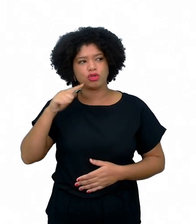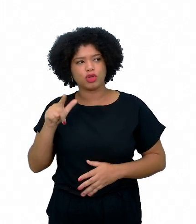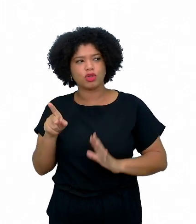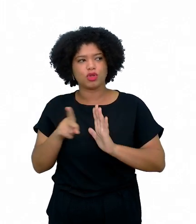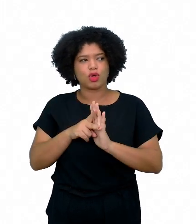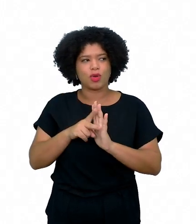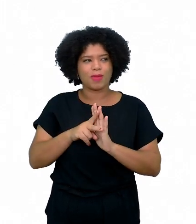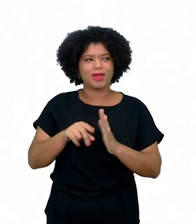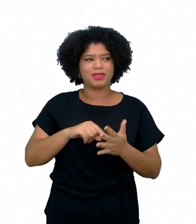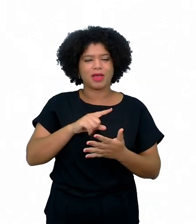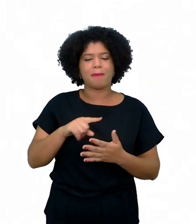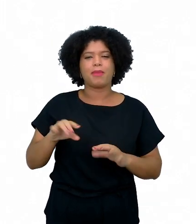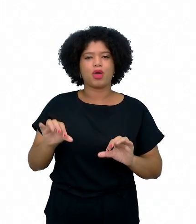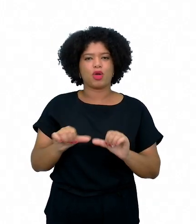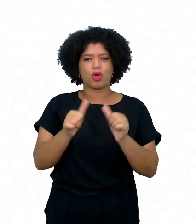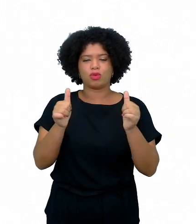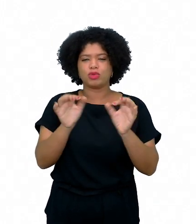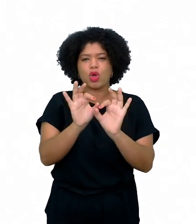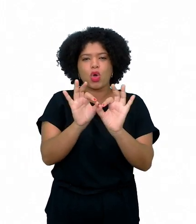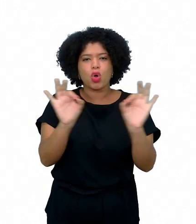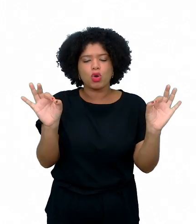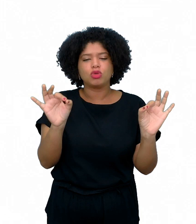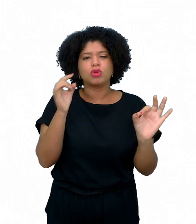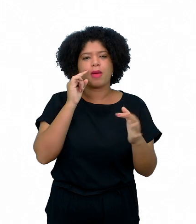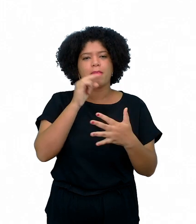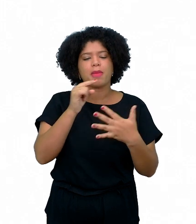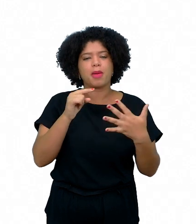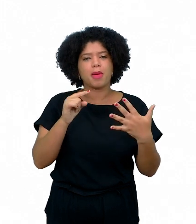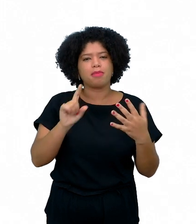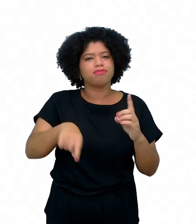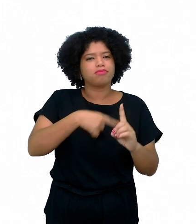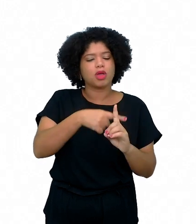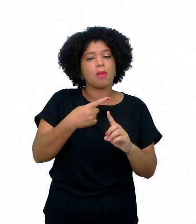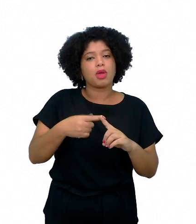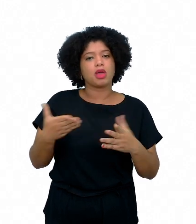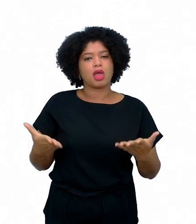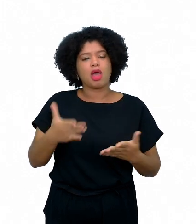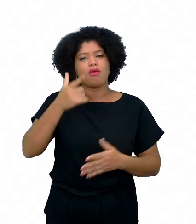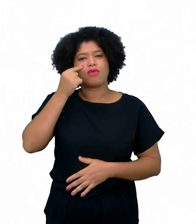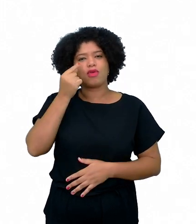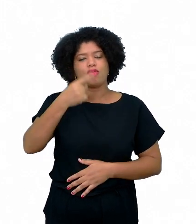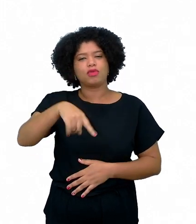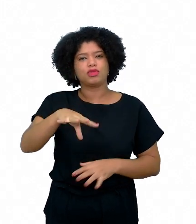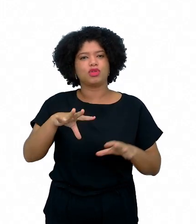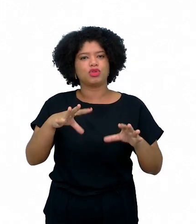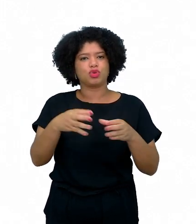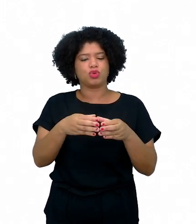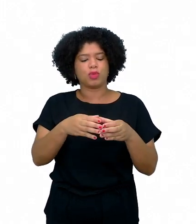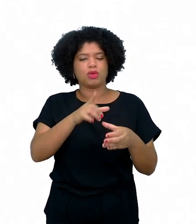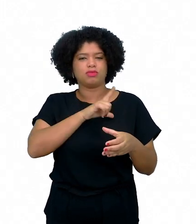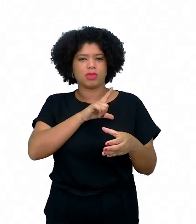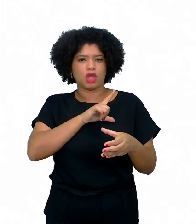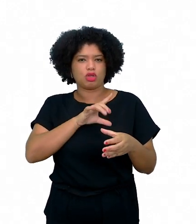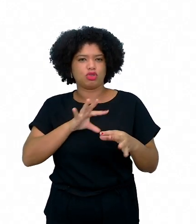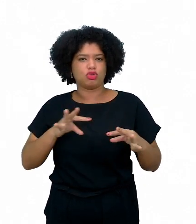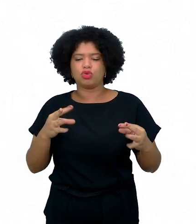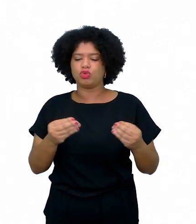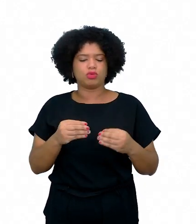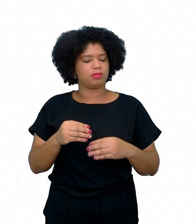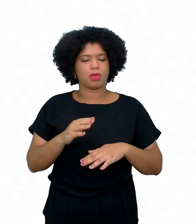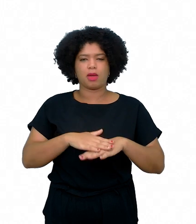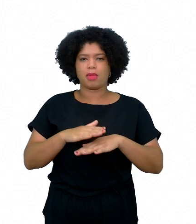dar um depoimento bem bacana aqui para a gente, pena que a gente não está ao vivo, né, com vocês, mas daria um depoimento bacana, que a sala de